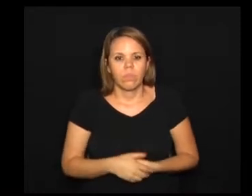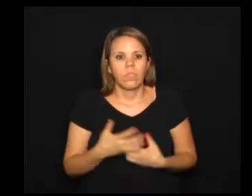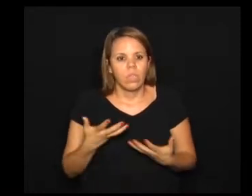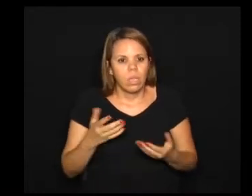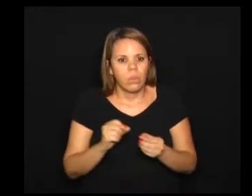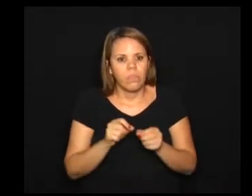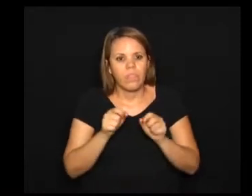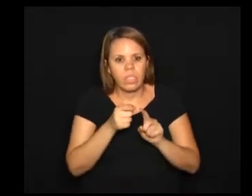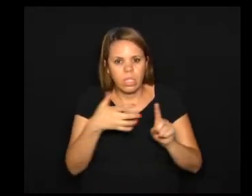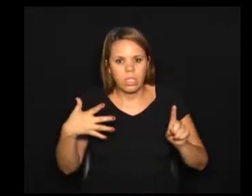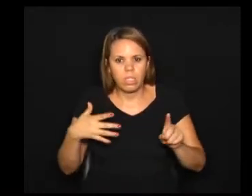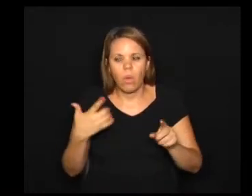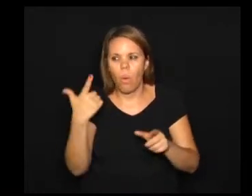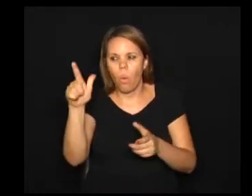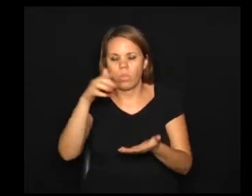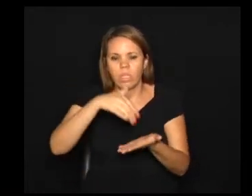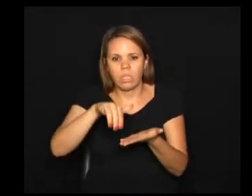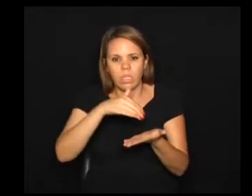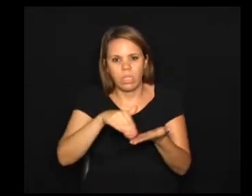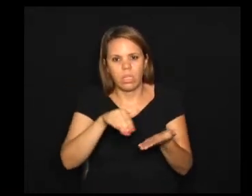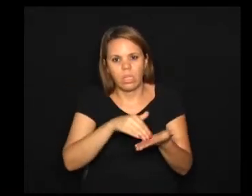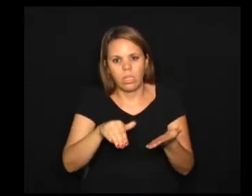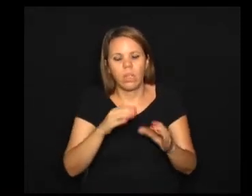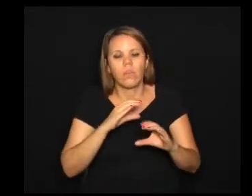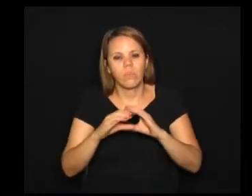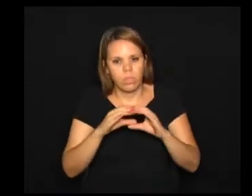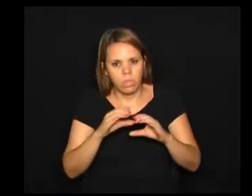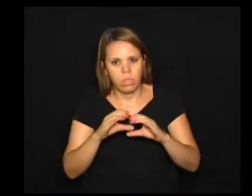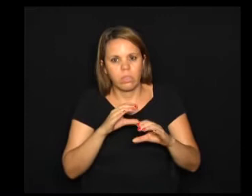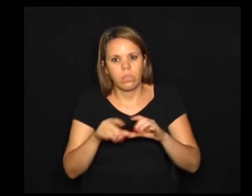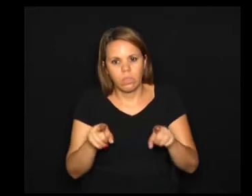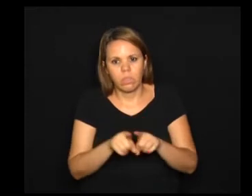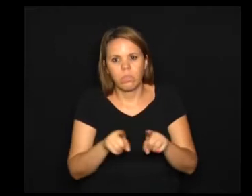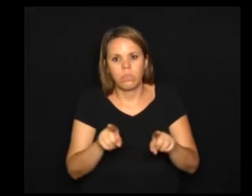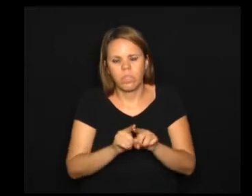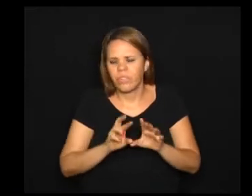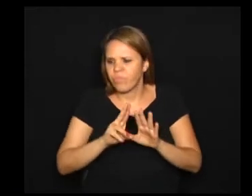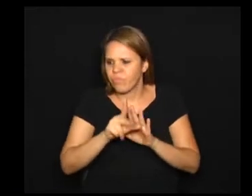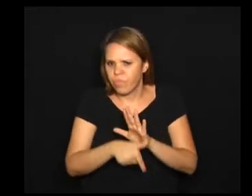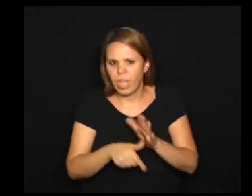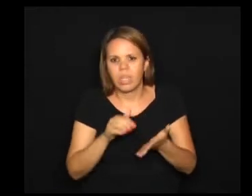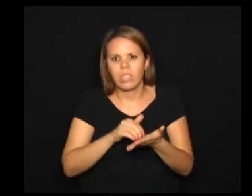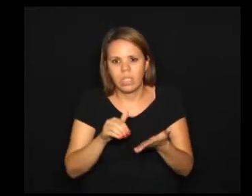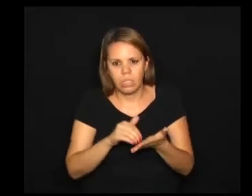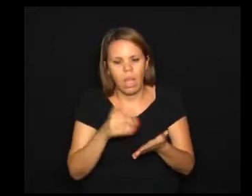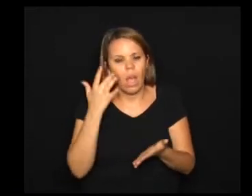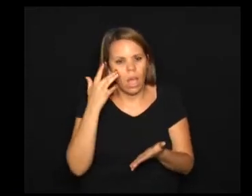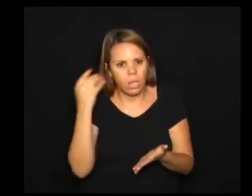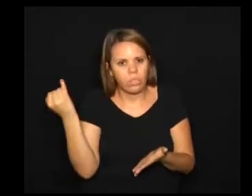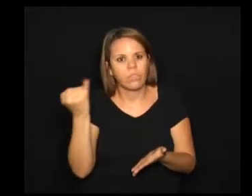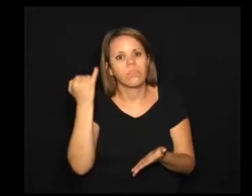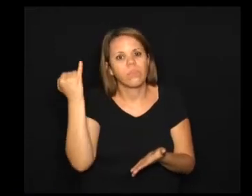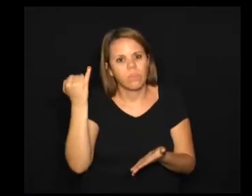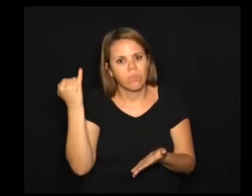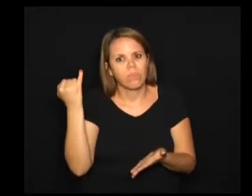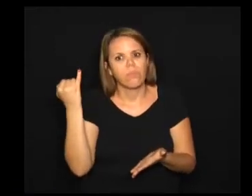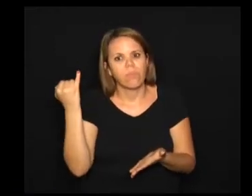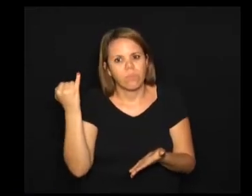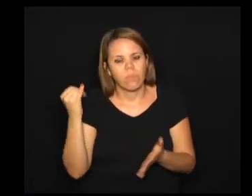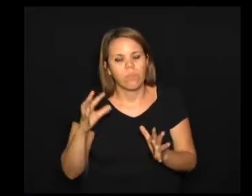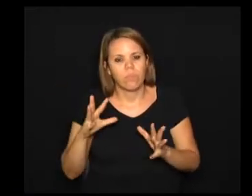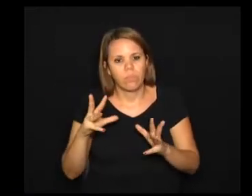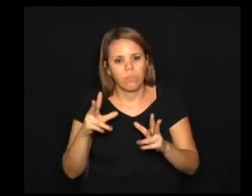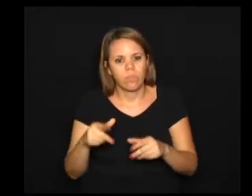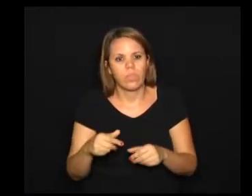fazer expansão para outras secretarias, não só a Secretaria de Comunicação, mas também outras secretarias que a gente acha importante que todos